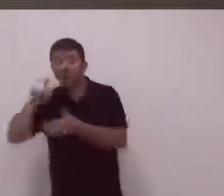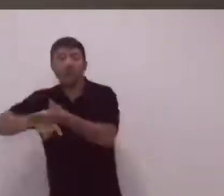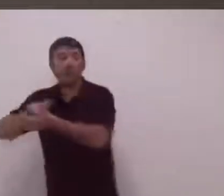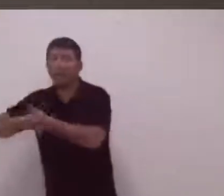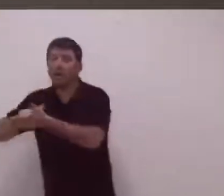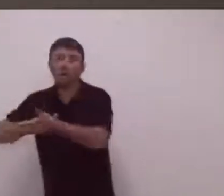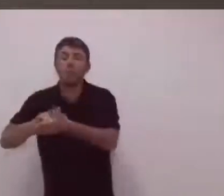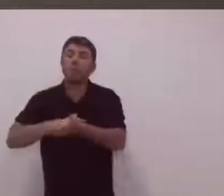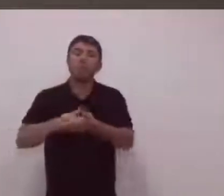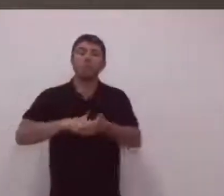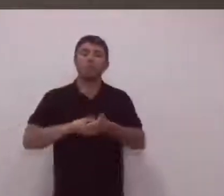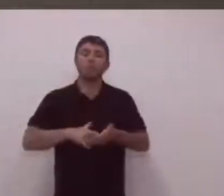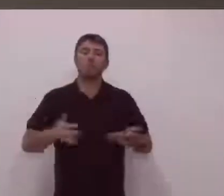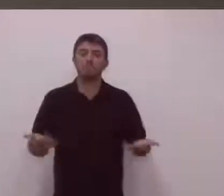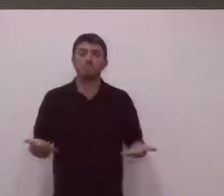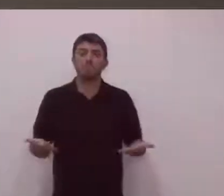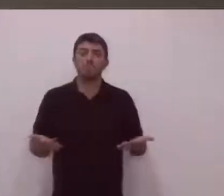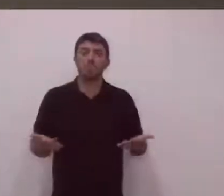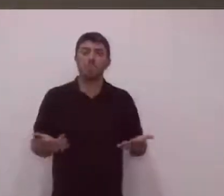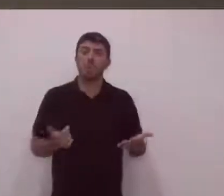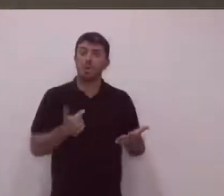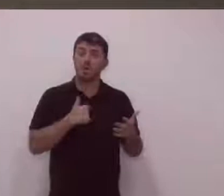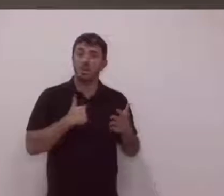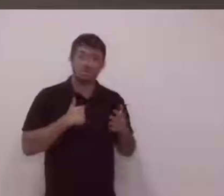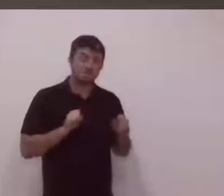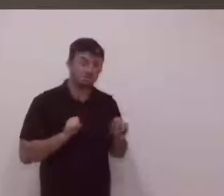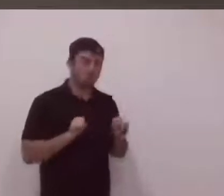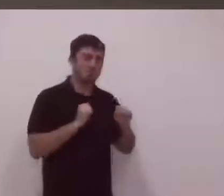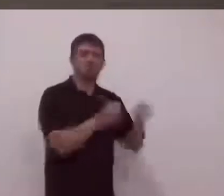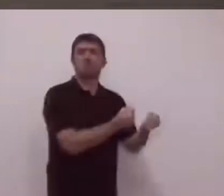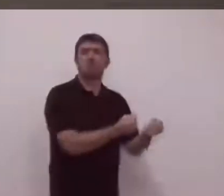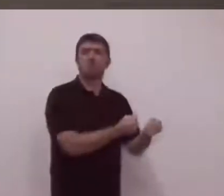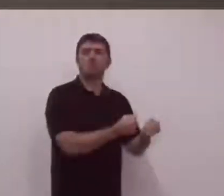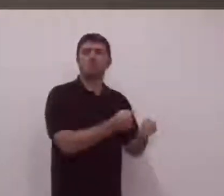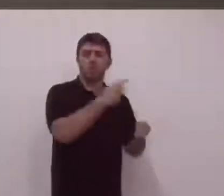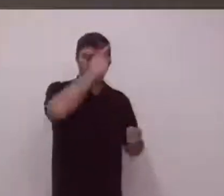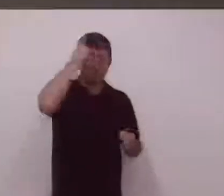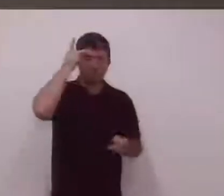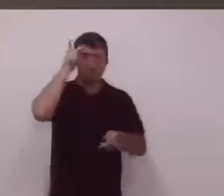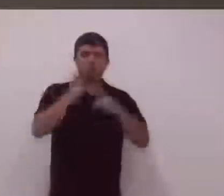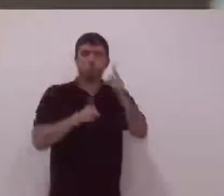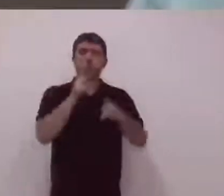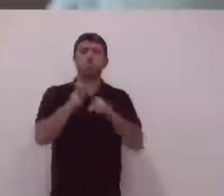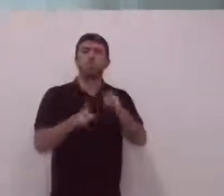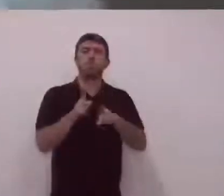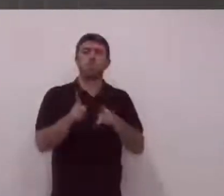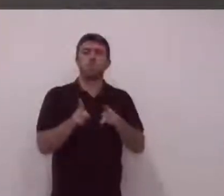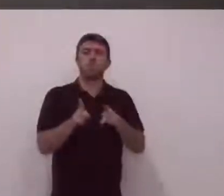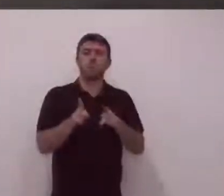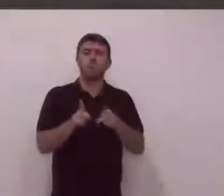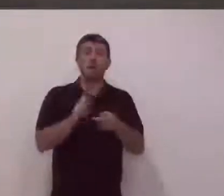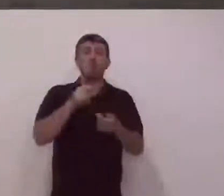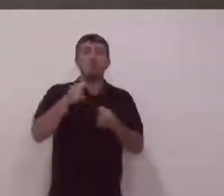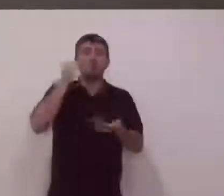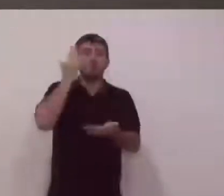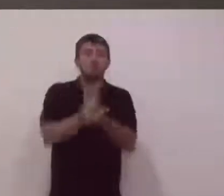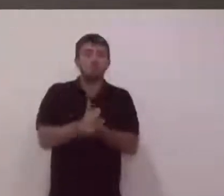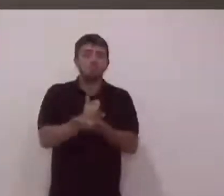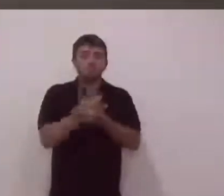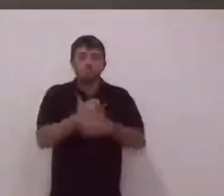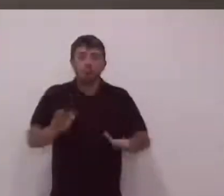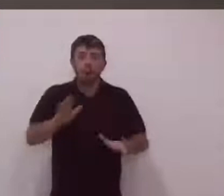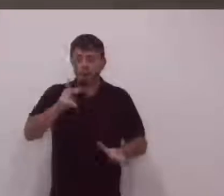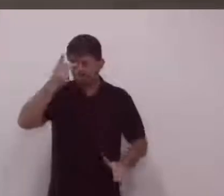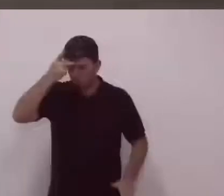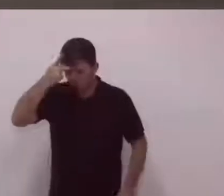gente vai defender o interesse do povo quando a gente vai parar de olhar no nosso umbigo e ver que o povo